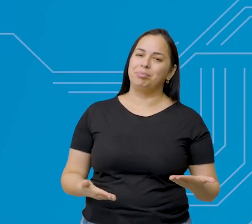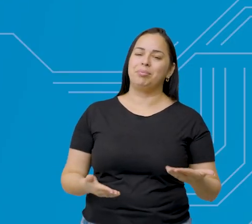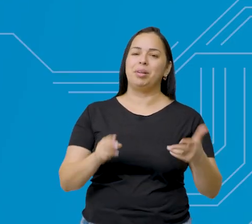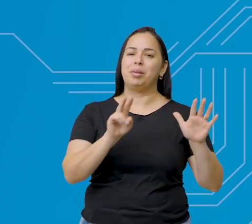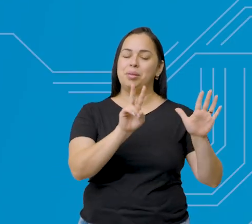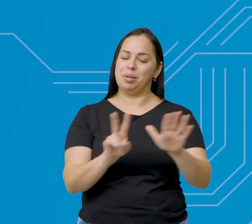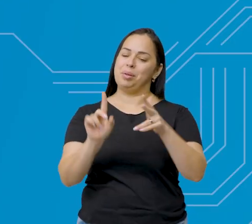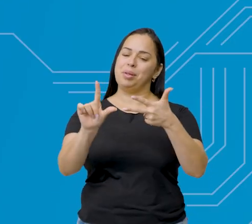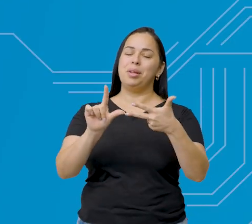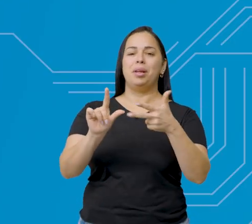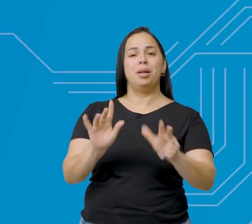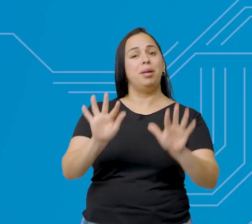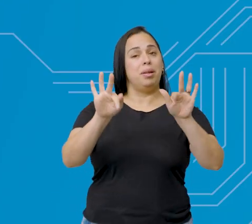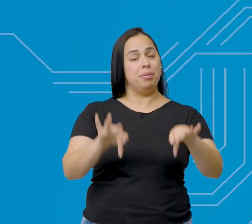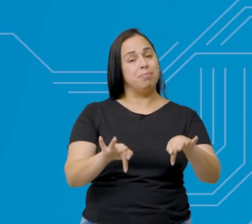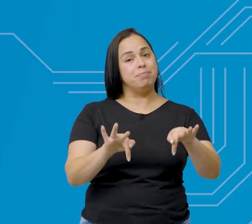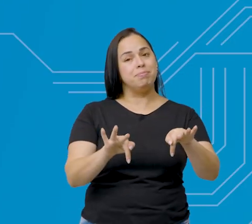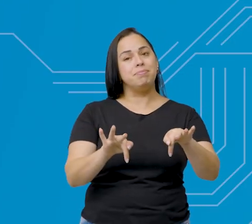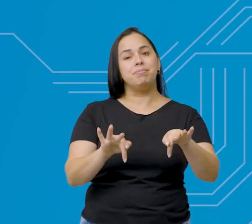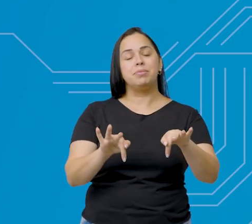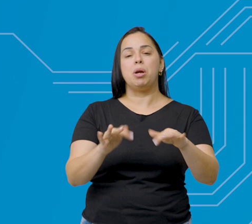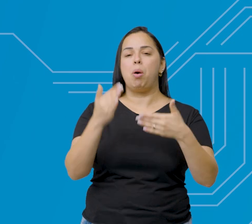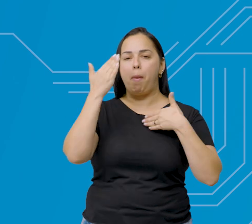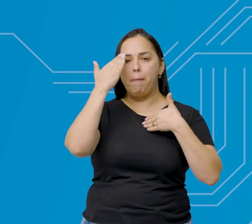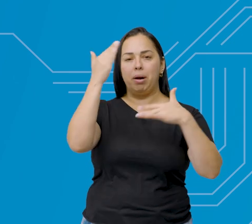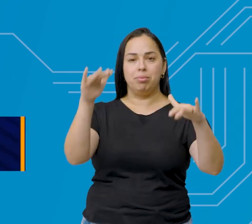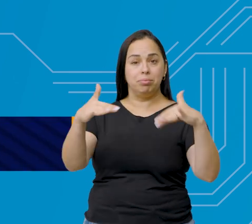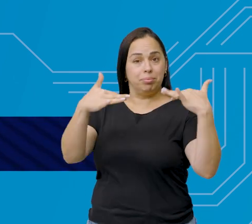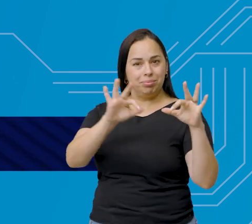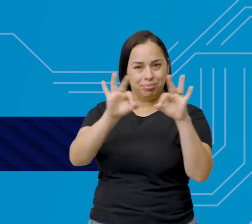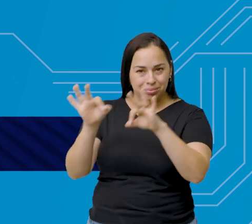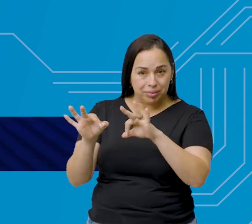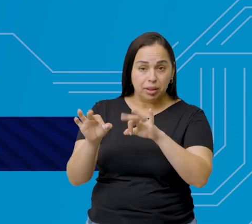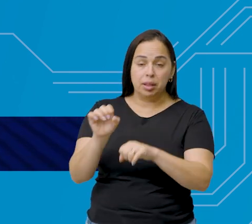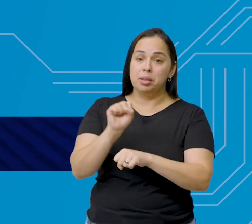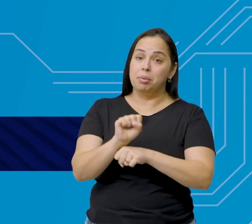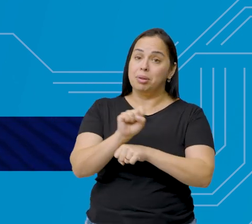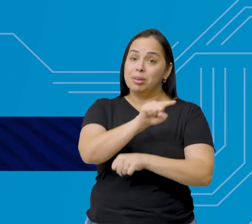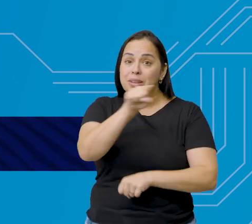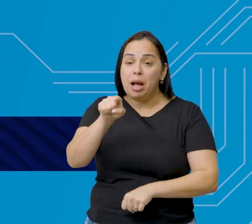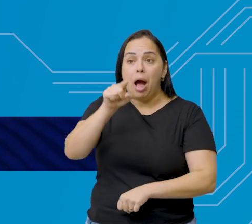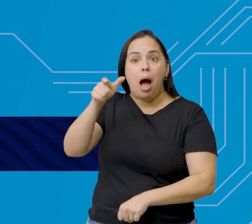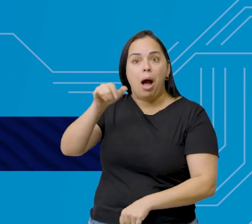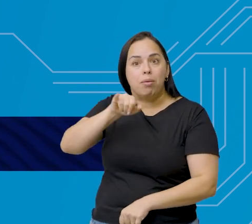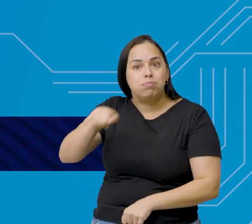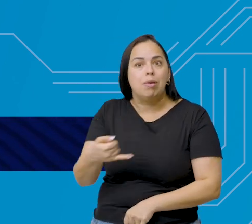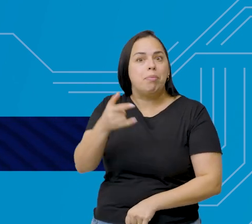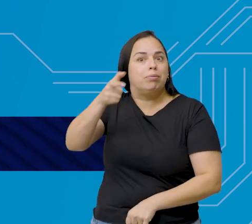pessoal. Essa edição do Semana Legislativa fica por aqui. Muito obrigada pela companhia.